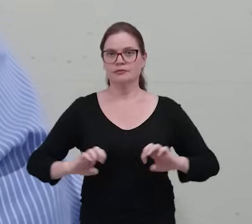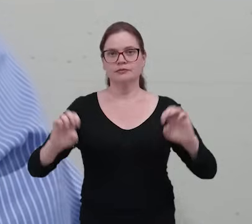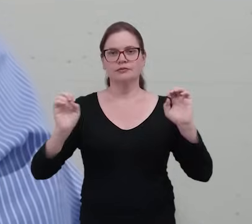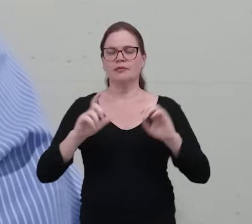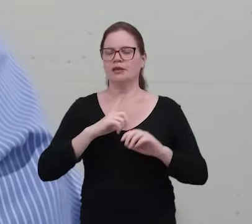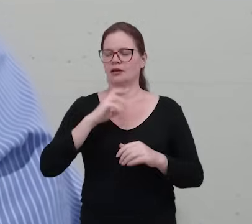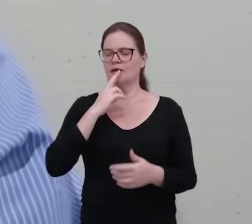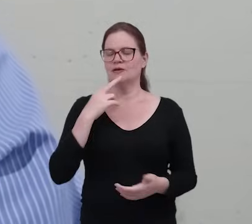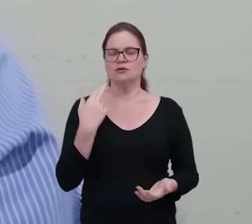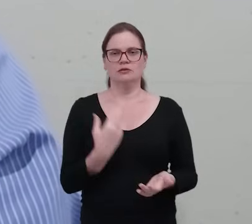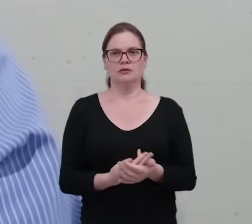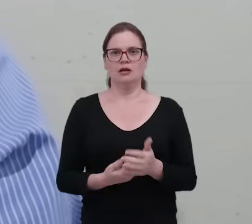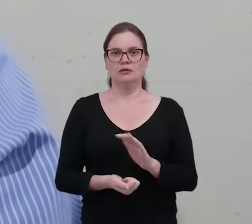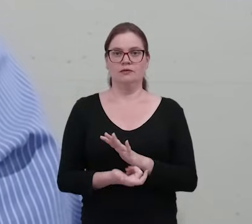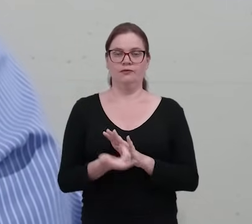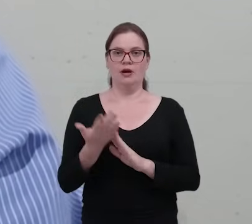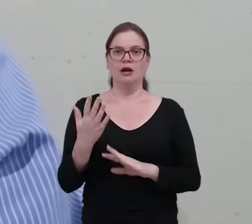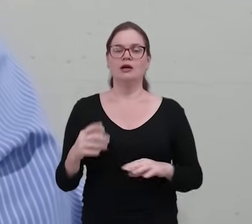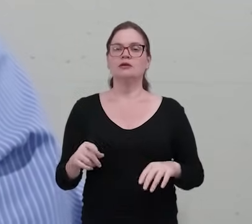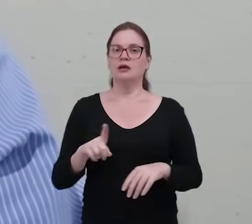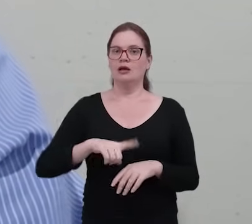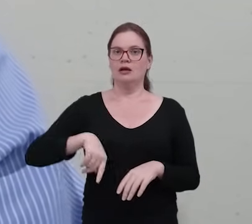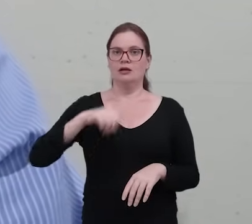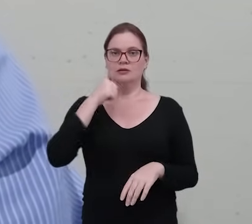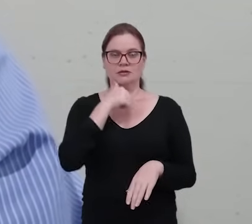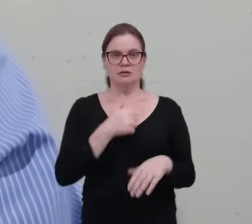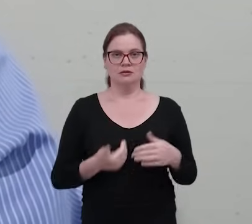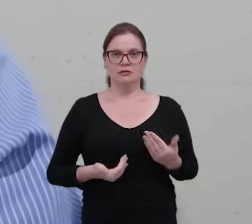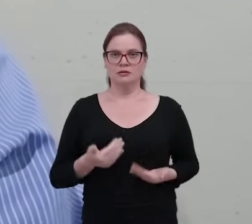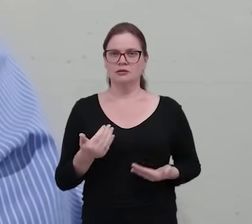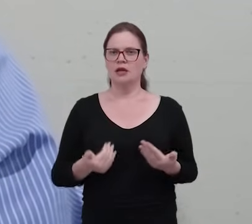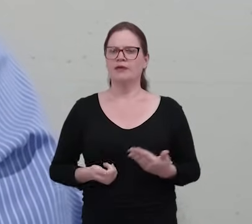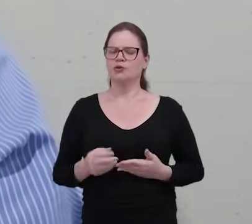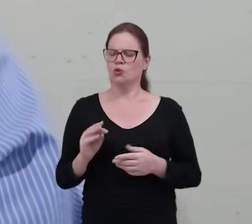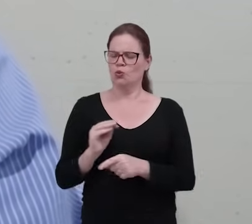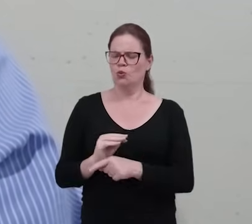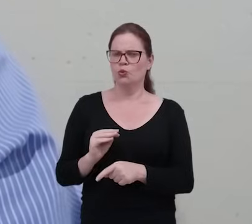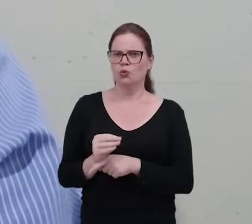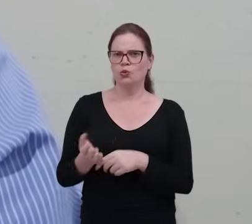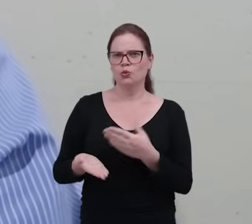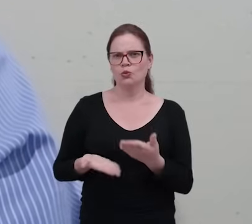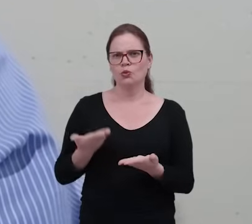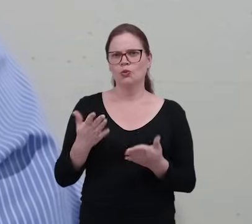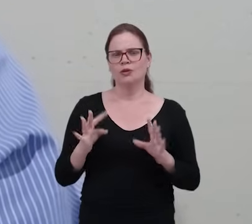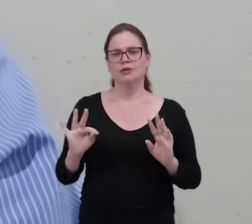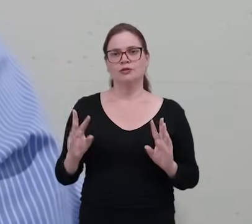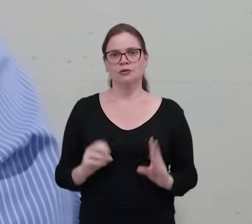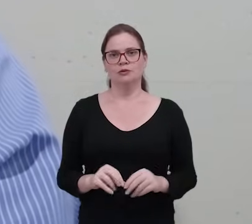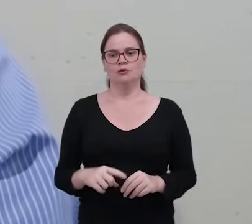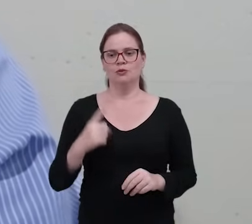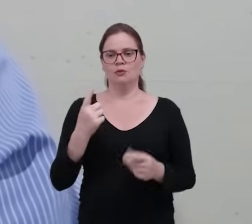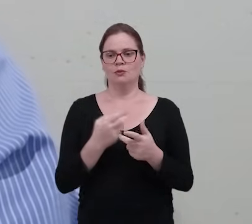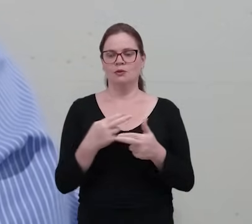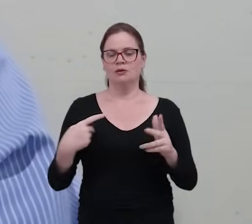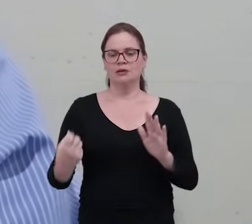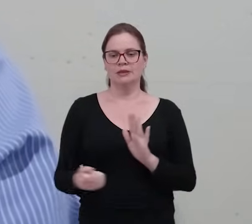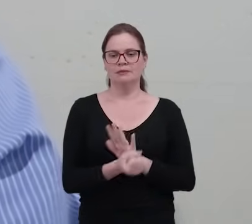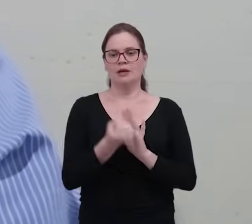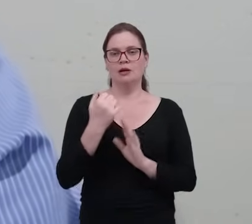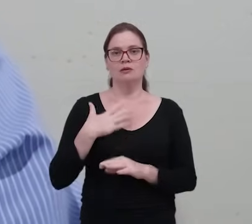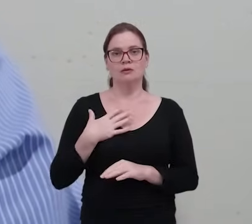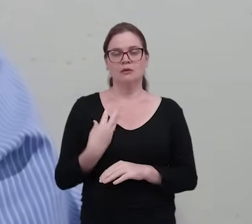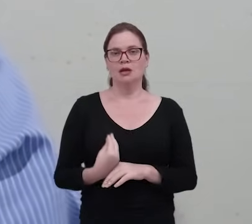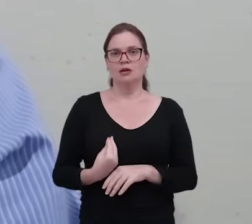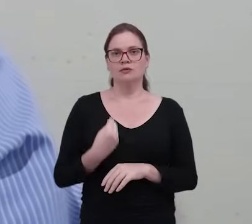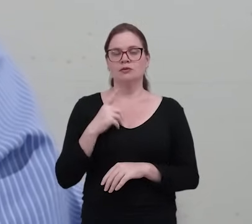de crianças trazem muito resultado. As irmãs são zelosas. Uma coisa que me marcou, primeira vez